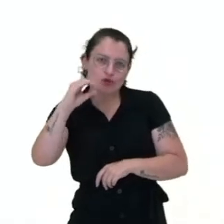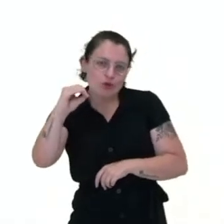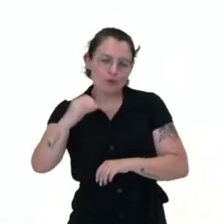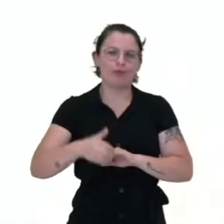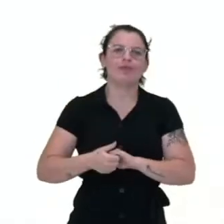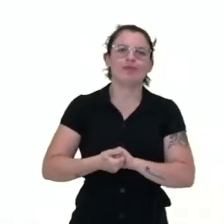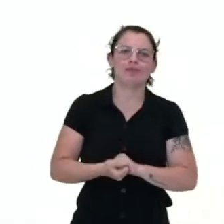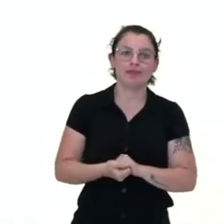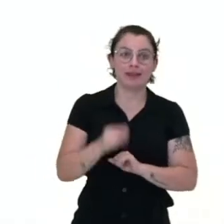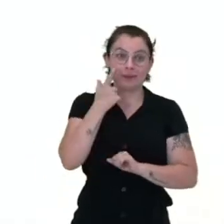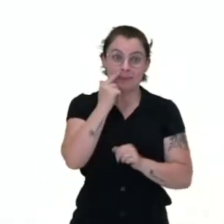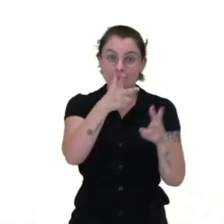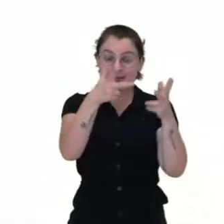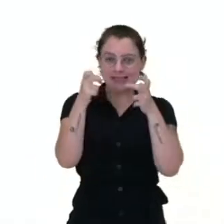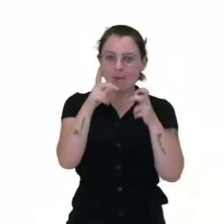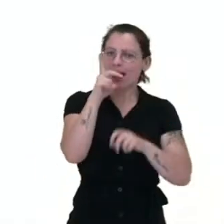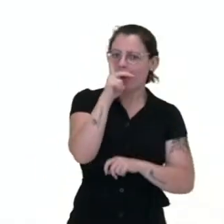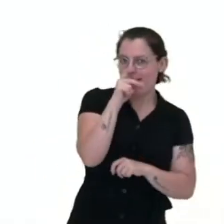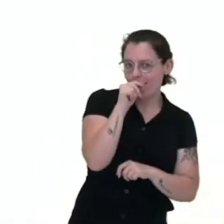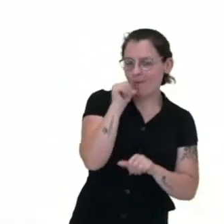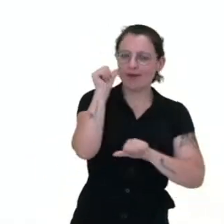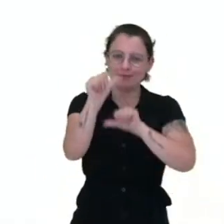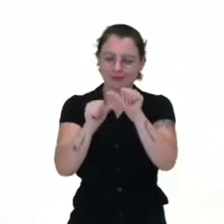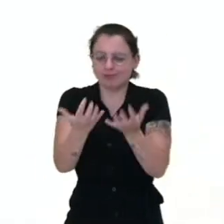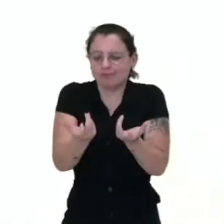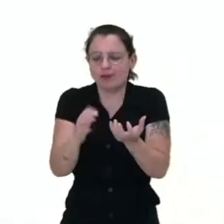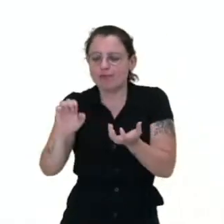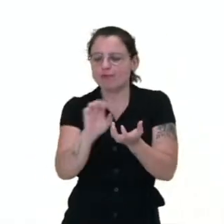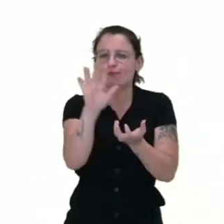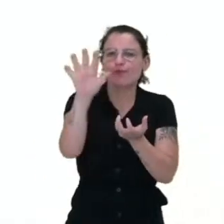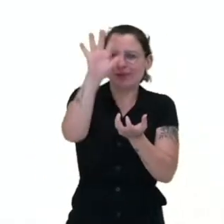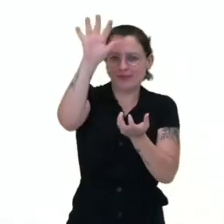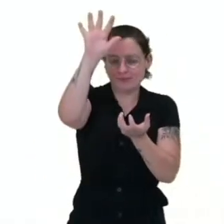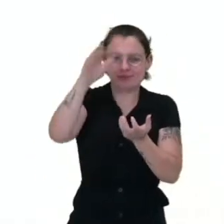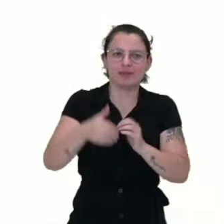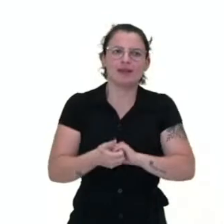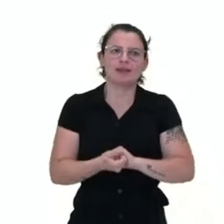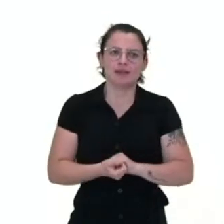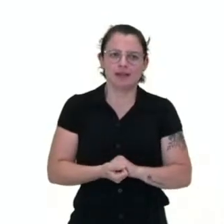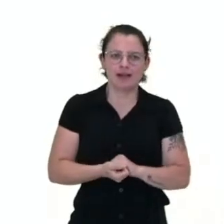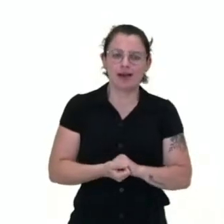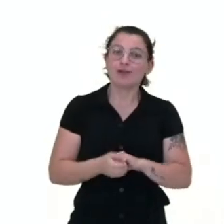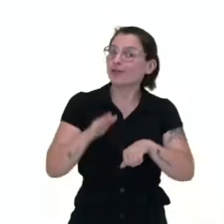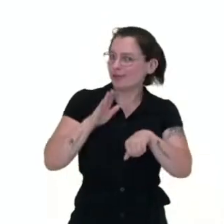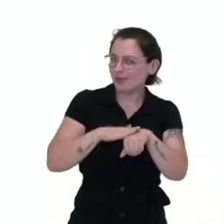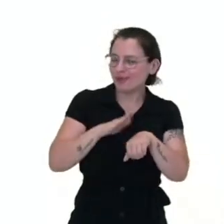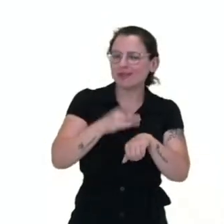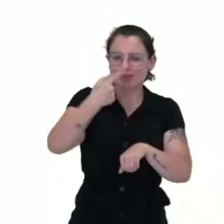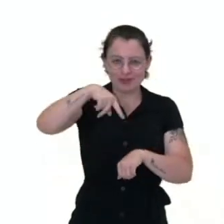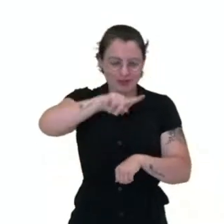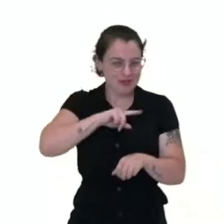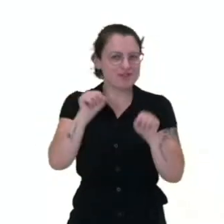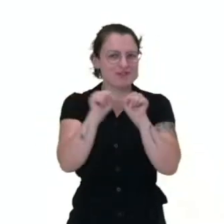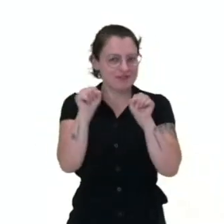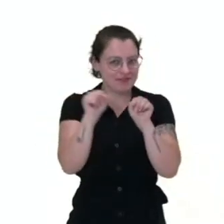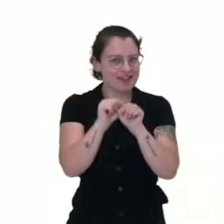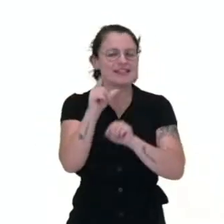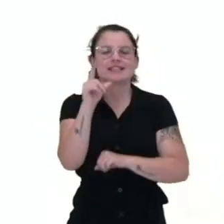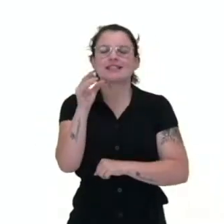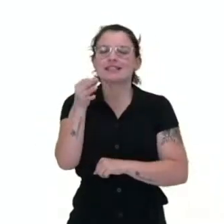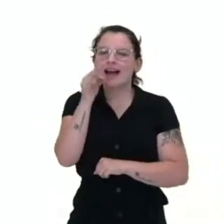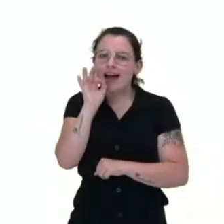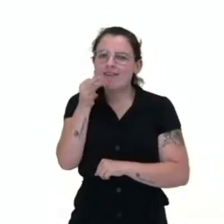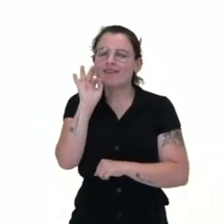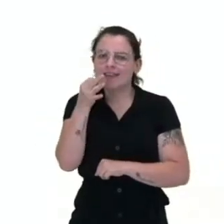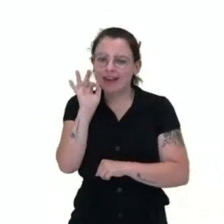chaleira fervendo. Essa situação é muito comum quando nas nossas casas a gente coloca a água líquida,